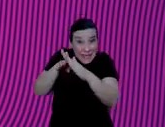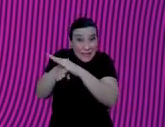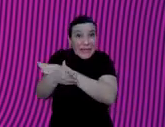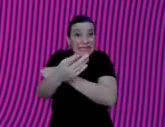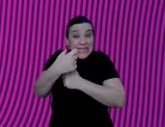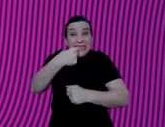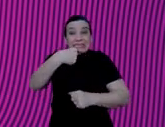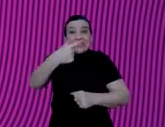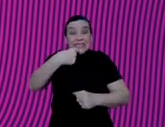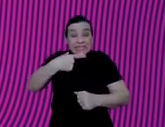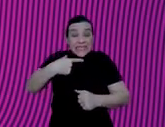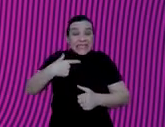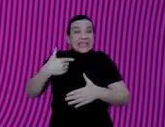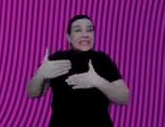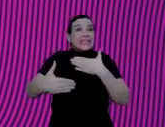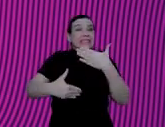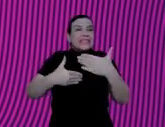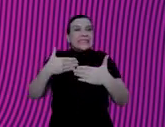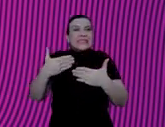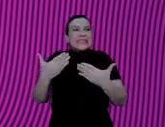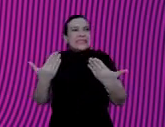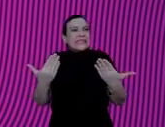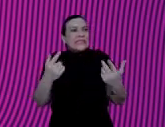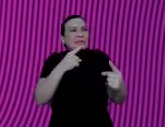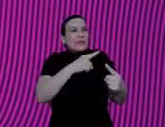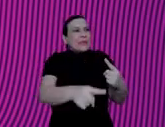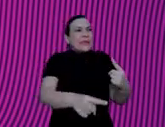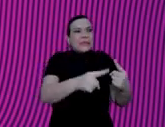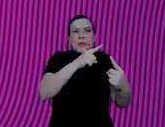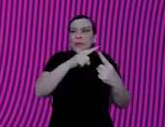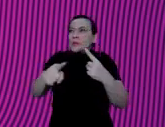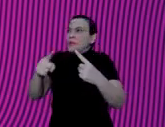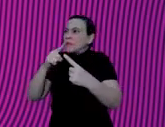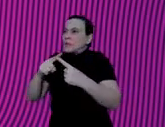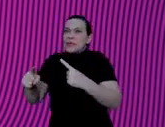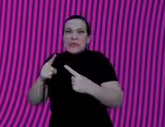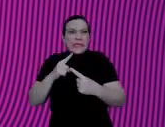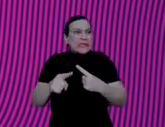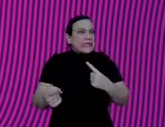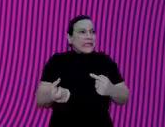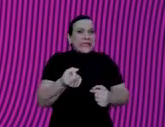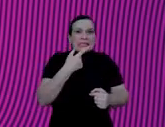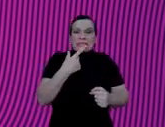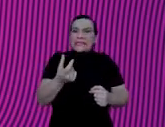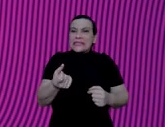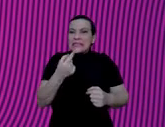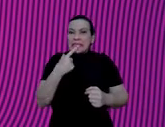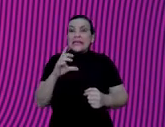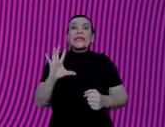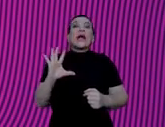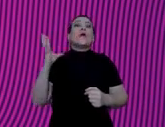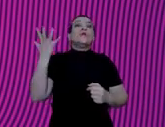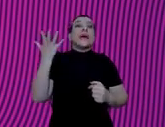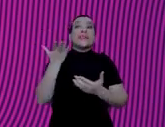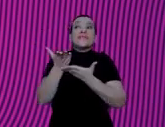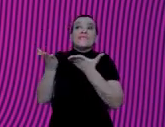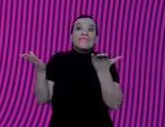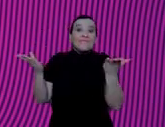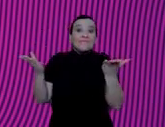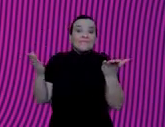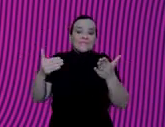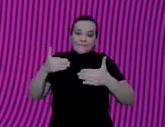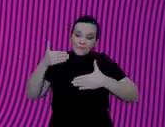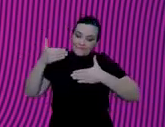a sua forma usual de obter o opioide prescrito e, o que acontece? Vão migrar para o mercado